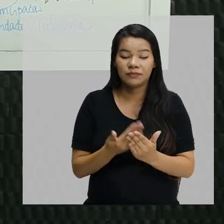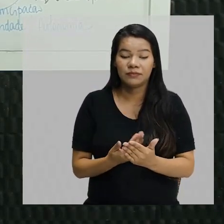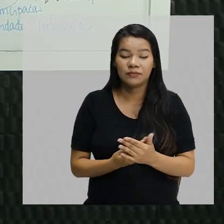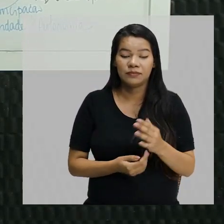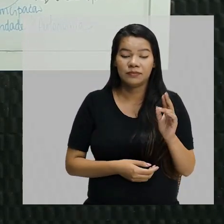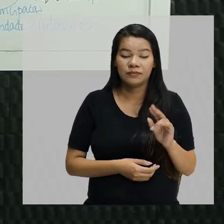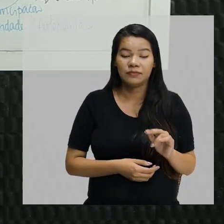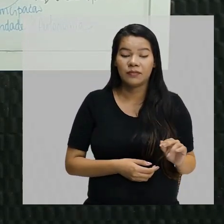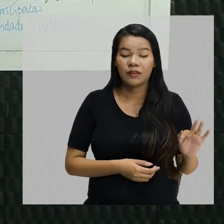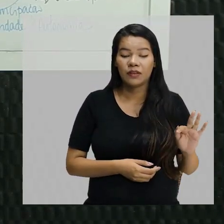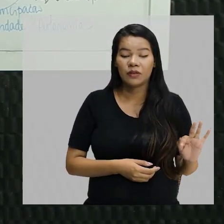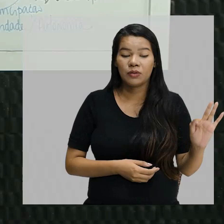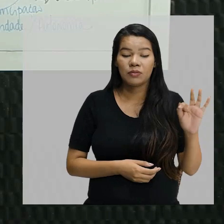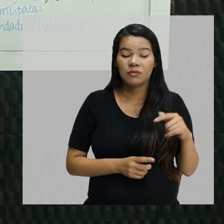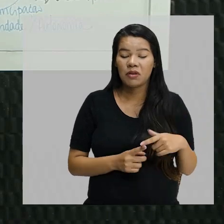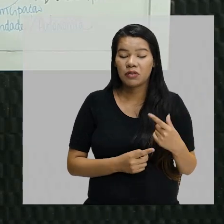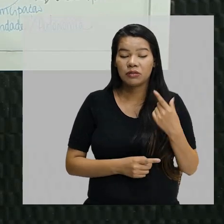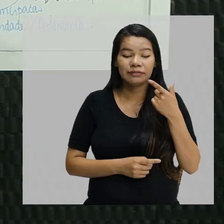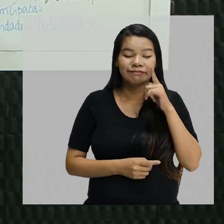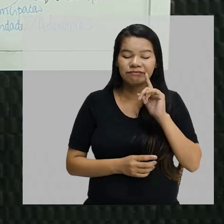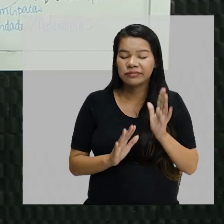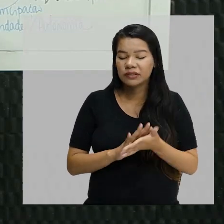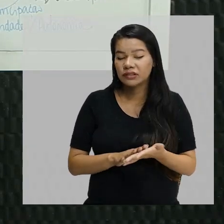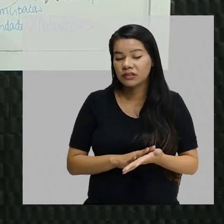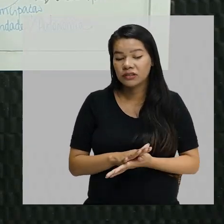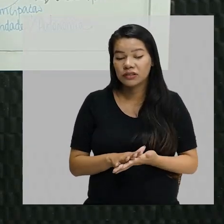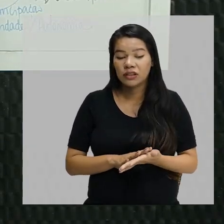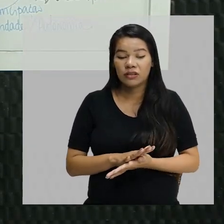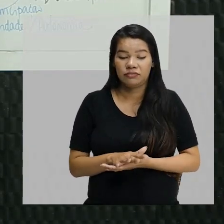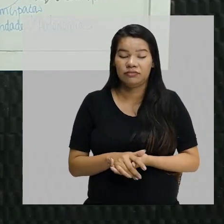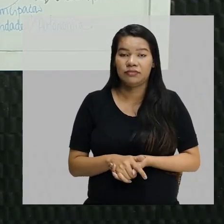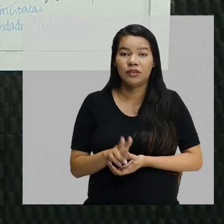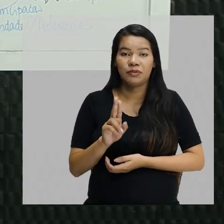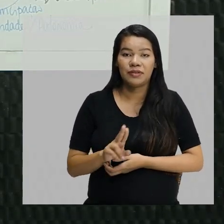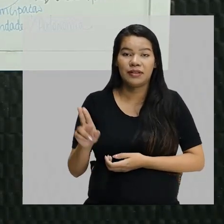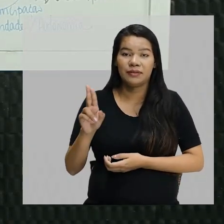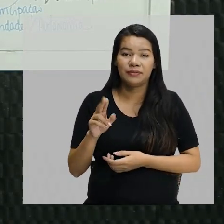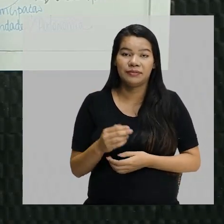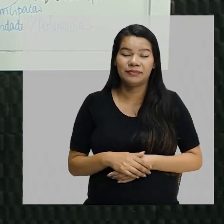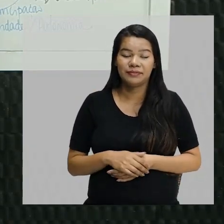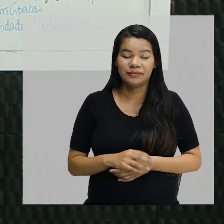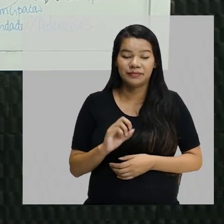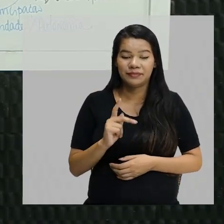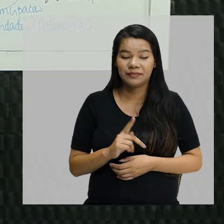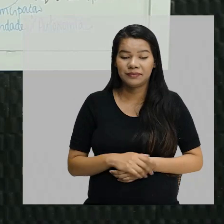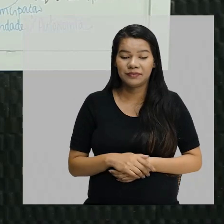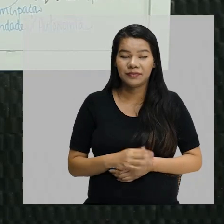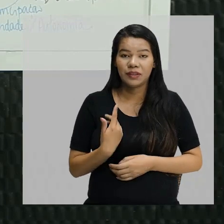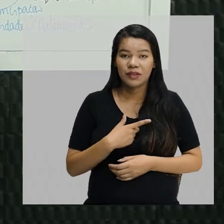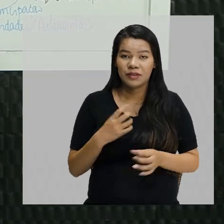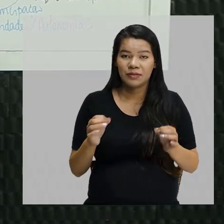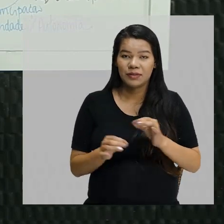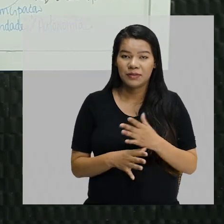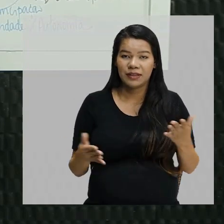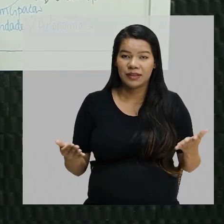não consegue usar este conhecimento para dar sentido a ele ajudar a si mesmo e ajudar aos outros tá mas a gente fica